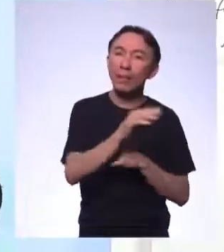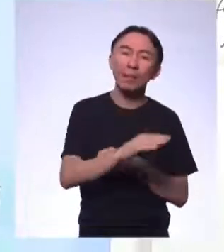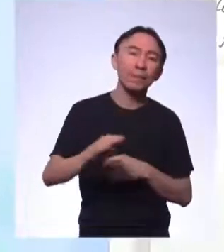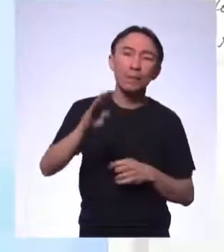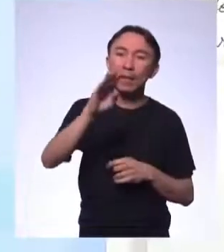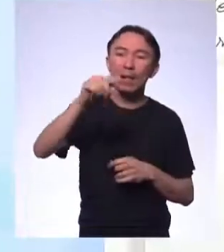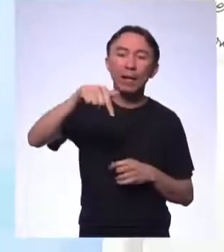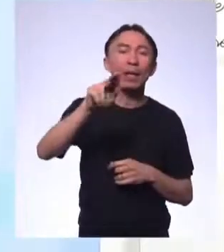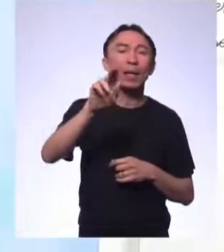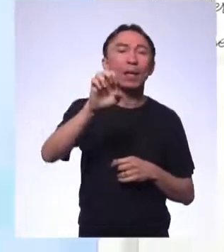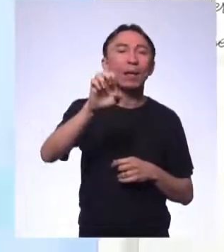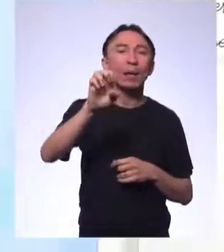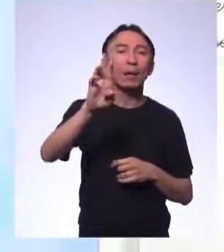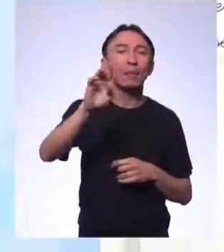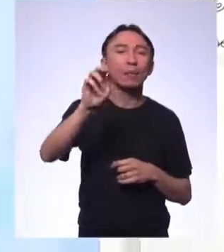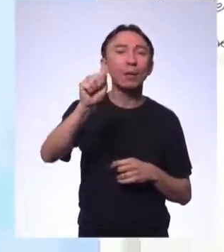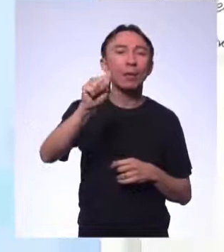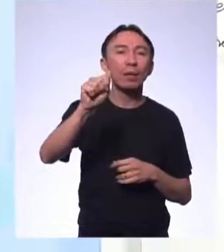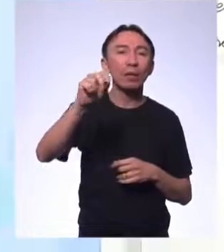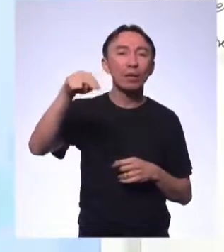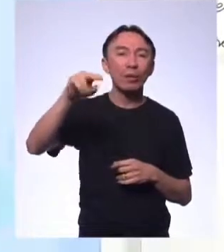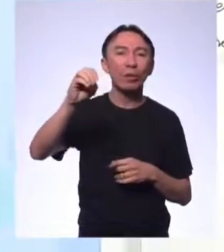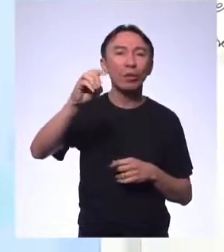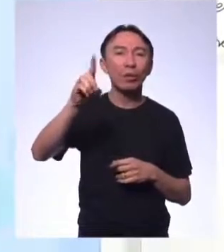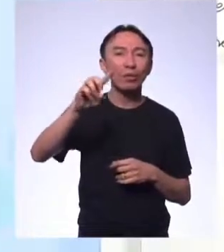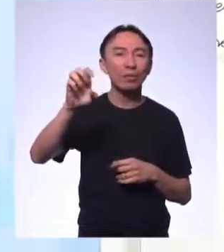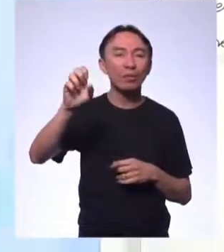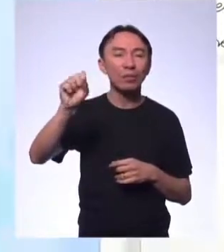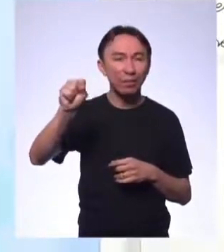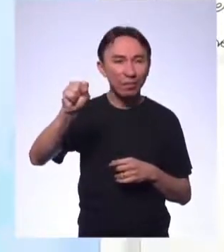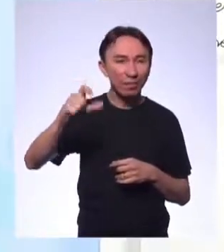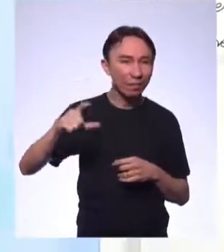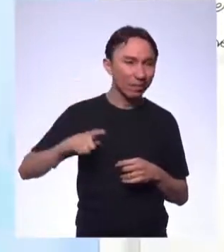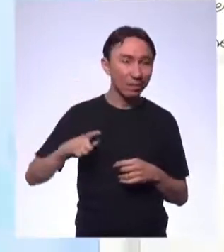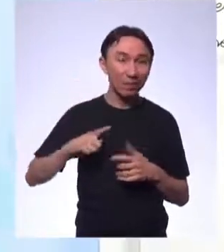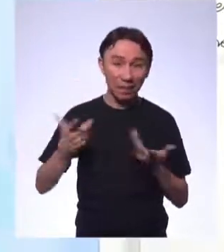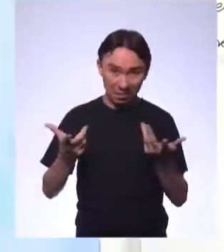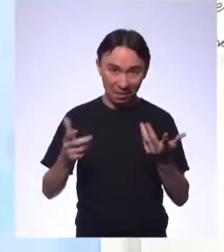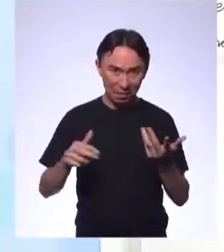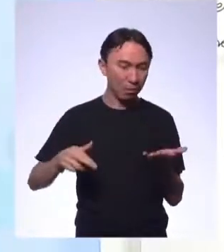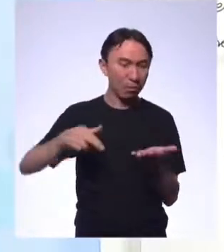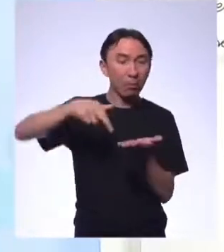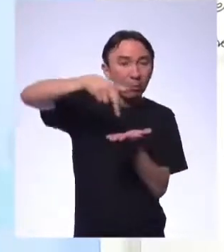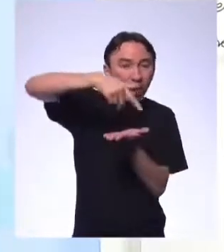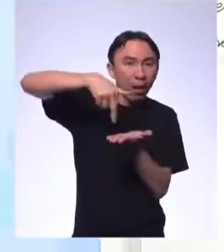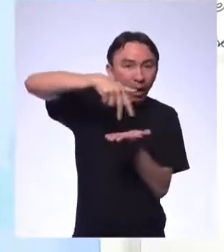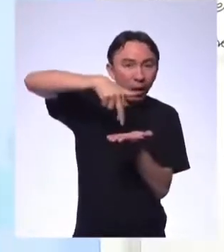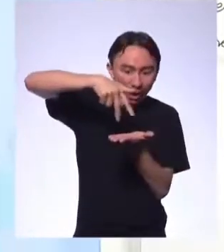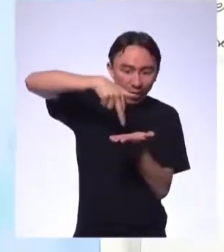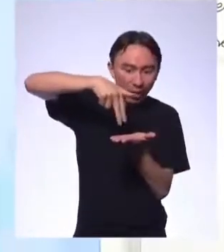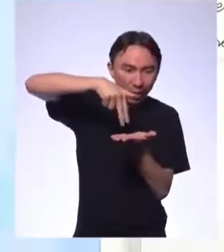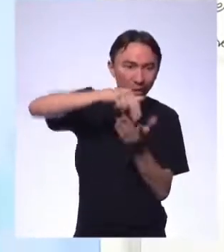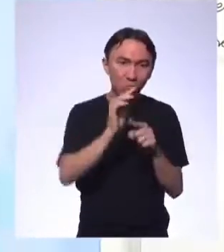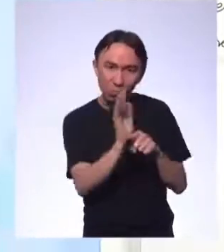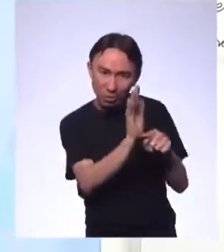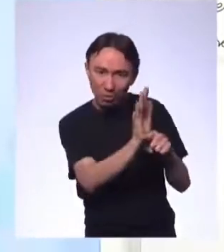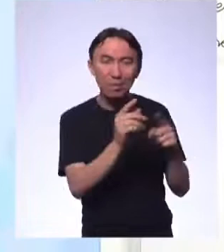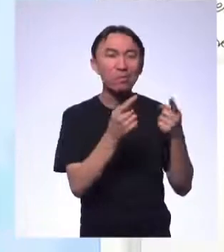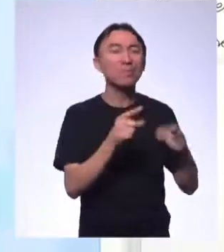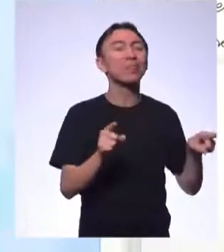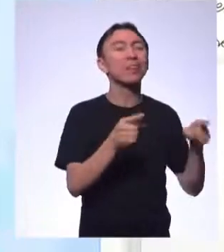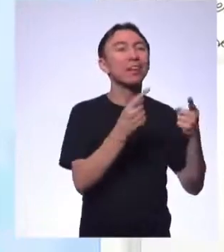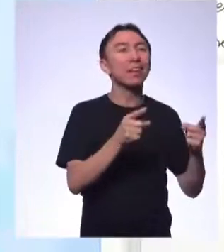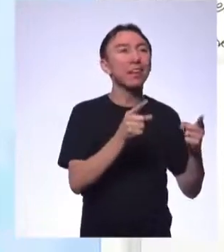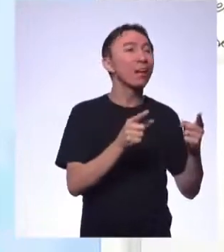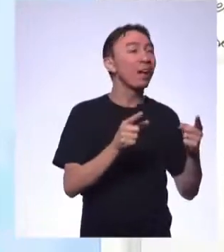né, a primeira vez em que, ao invés de você ter a dança a serviço da música, você tem o contrário.